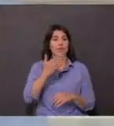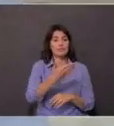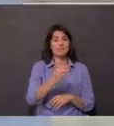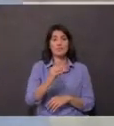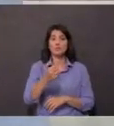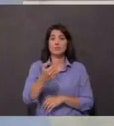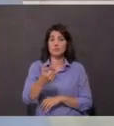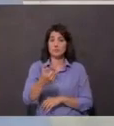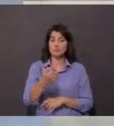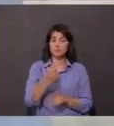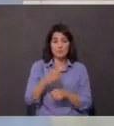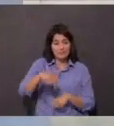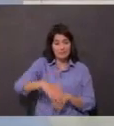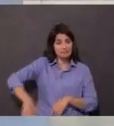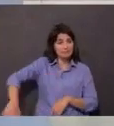mesma cova da Iria,